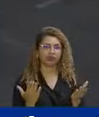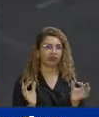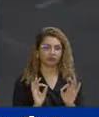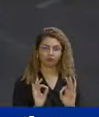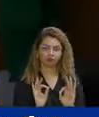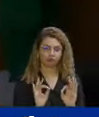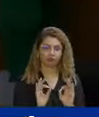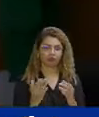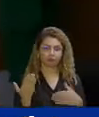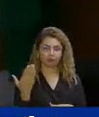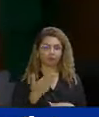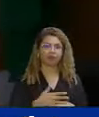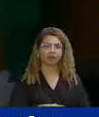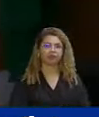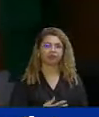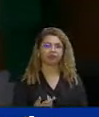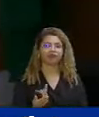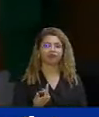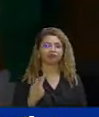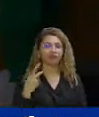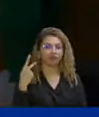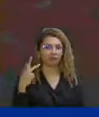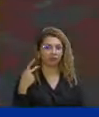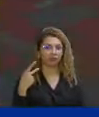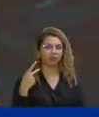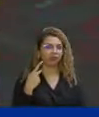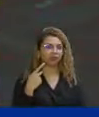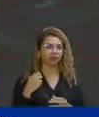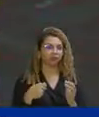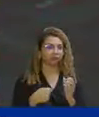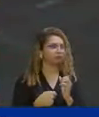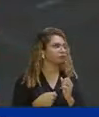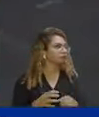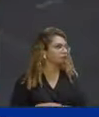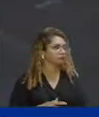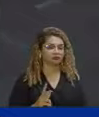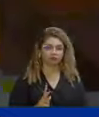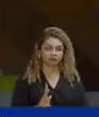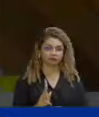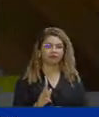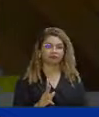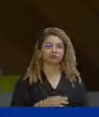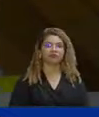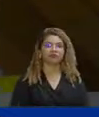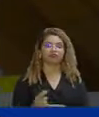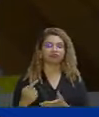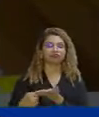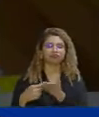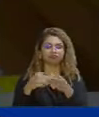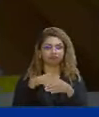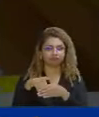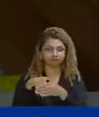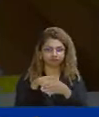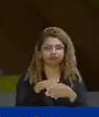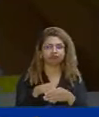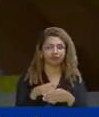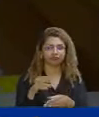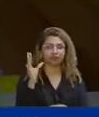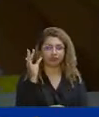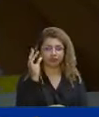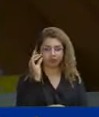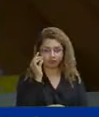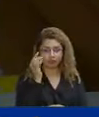Senhora Procuradora. Reitero os termos do parecer, Excelência. Pode prosseguir, Excelência. O acordo é tempestivo, presentes os